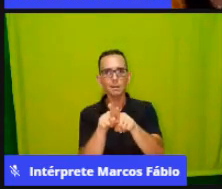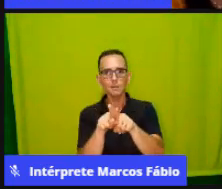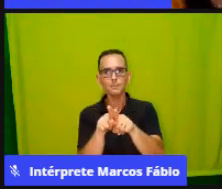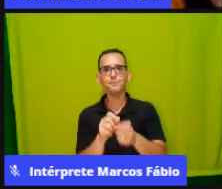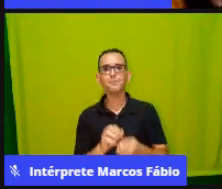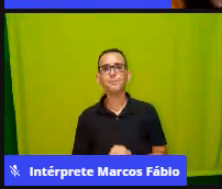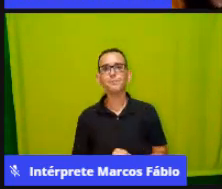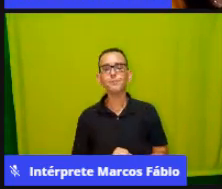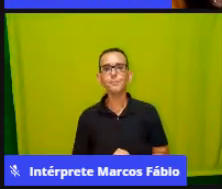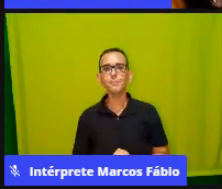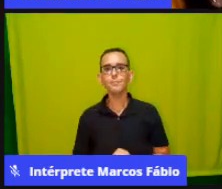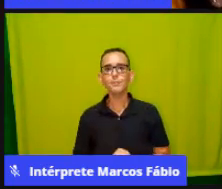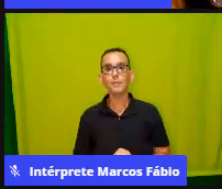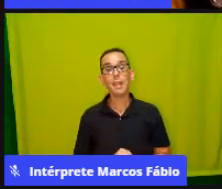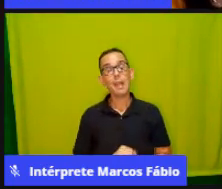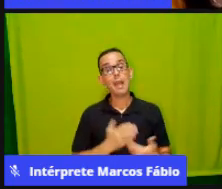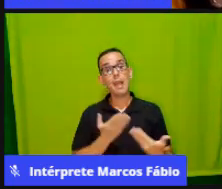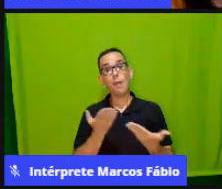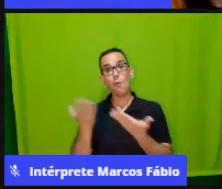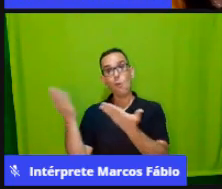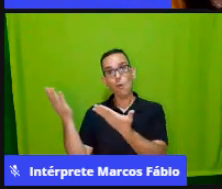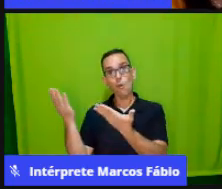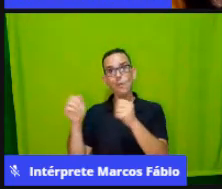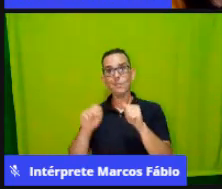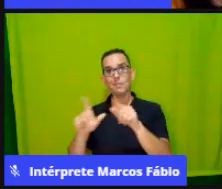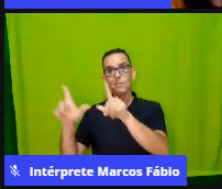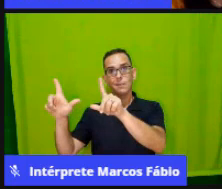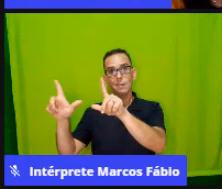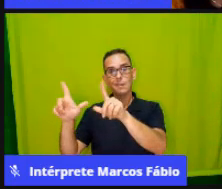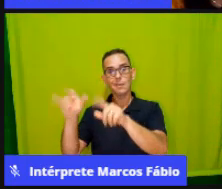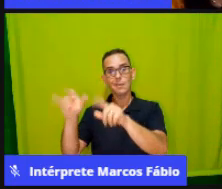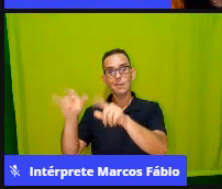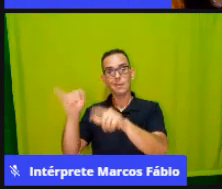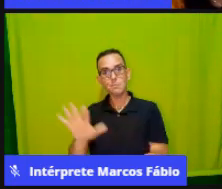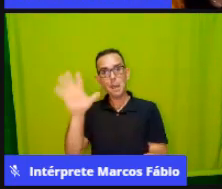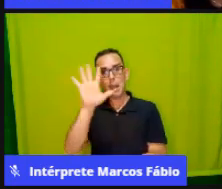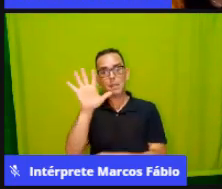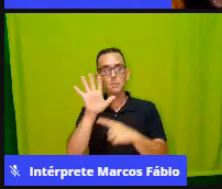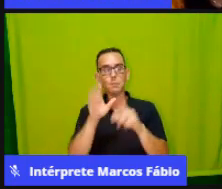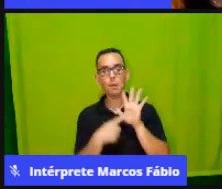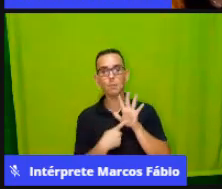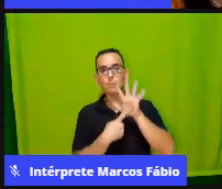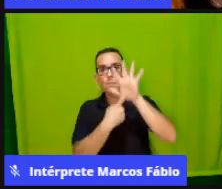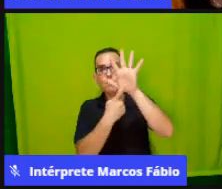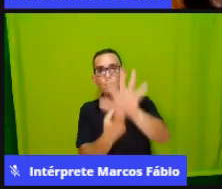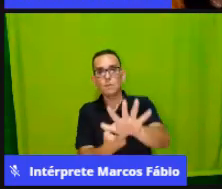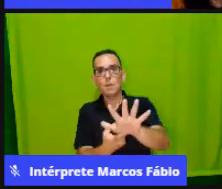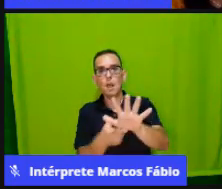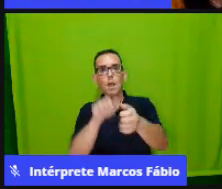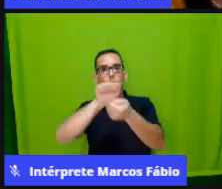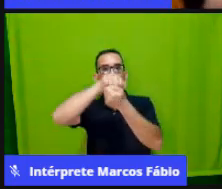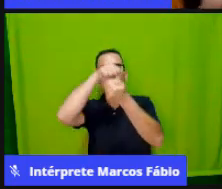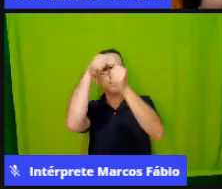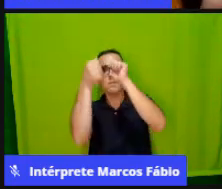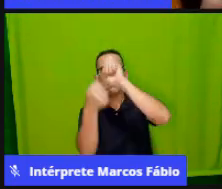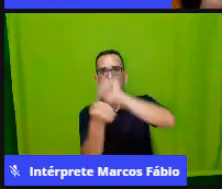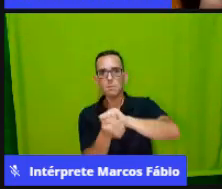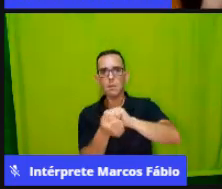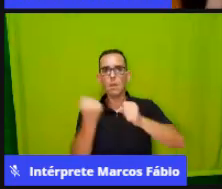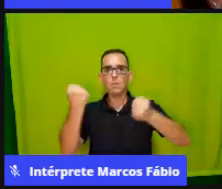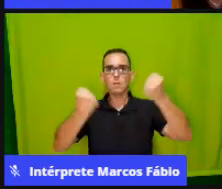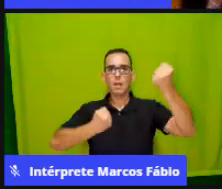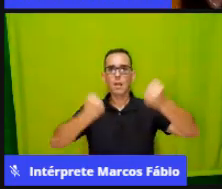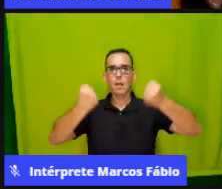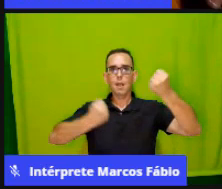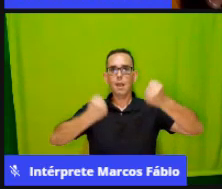Pode. Aqui a gente trouxe uma imagem para ilustrar as adaptações em veículos, né, que a